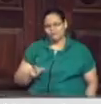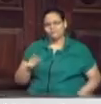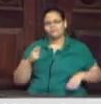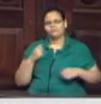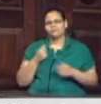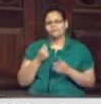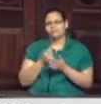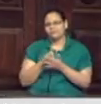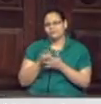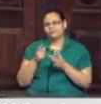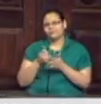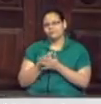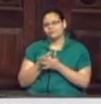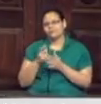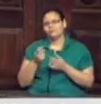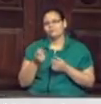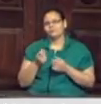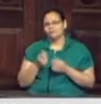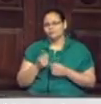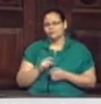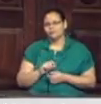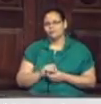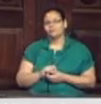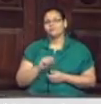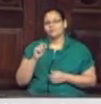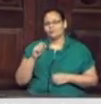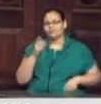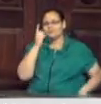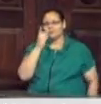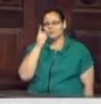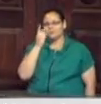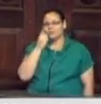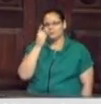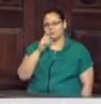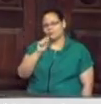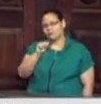encontrando presente, o deputado Dr. Sadi Noel.